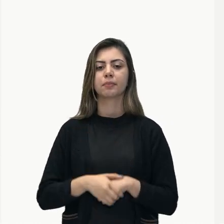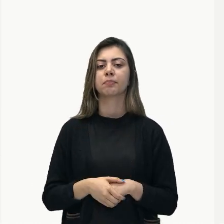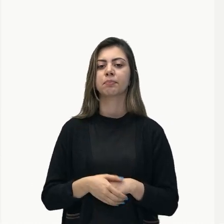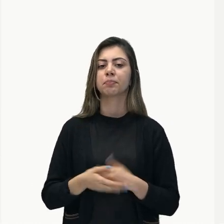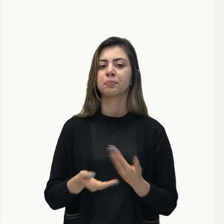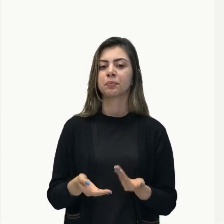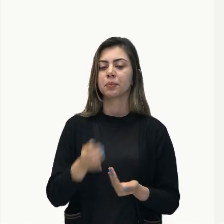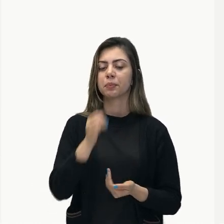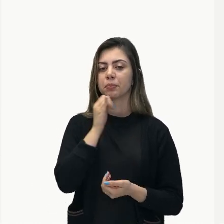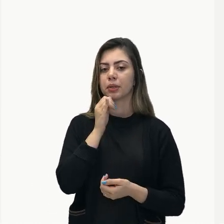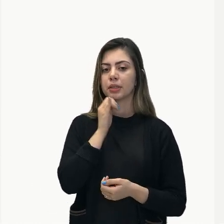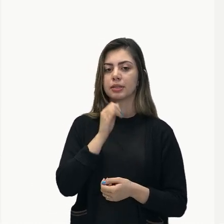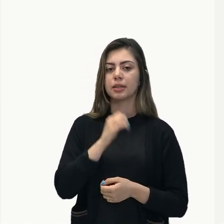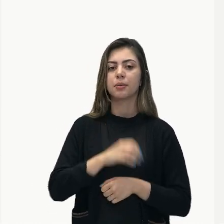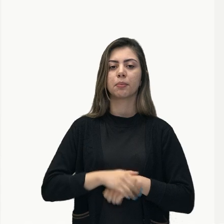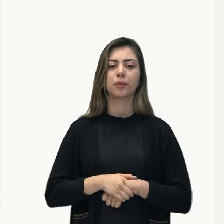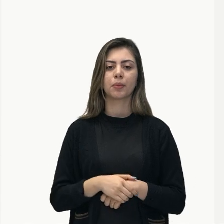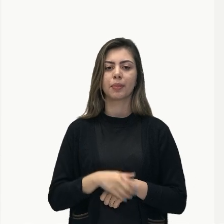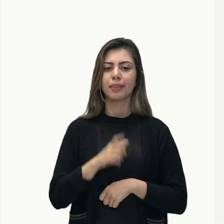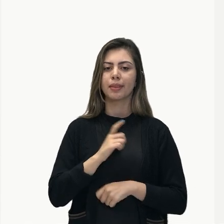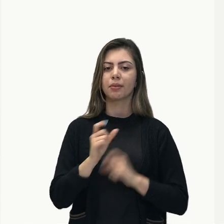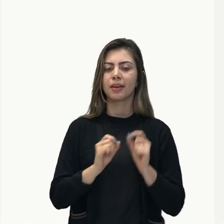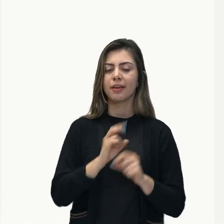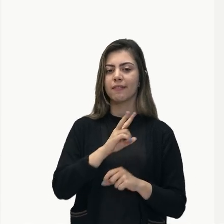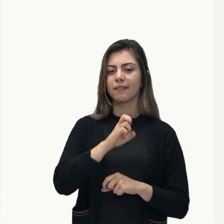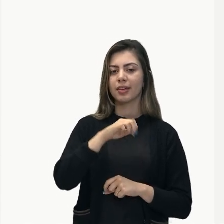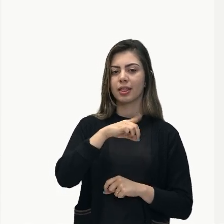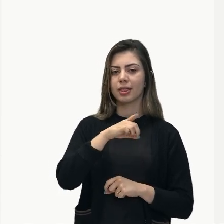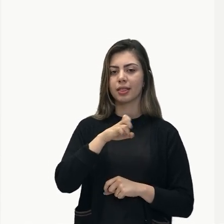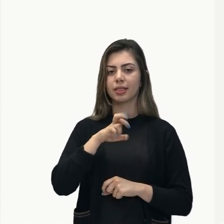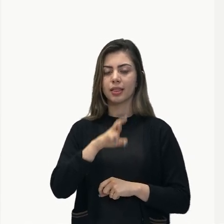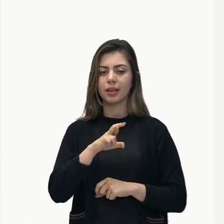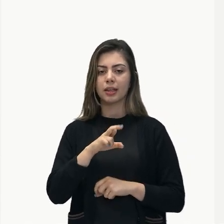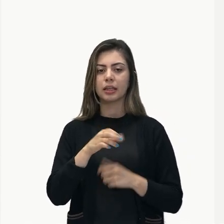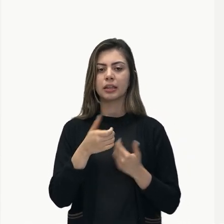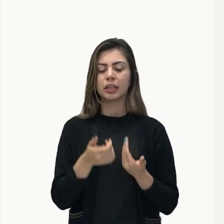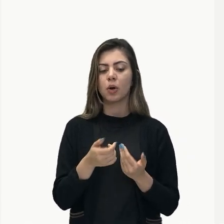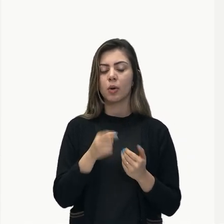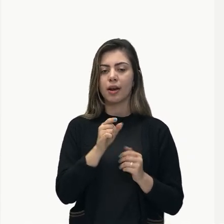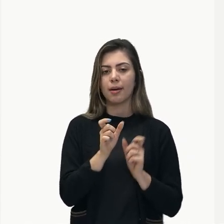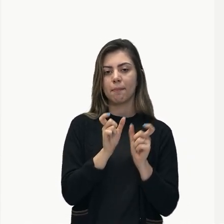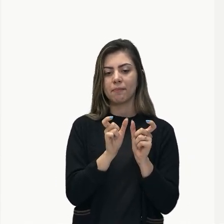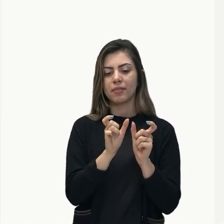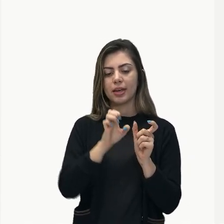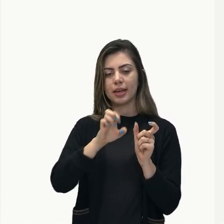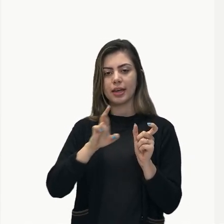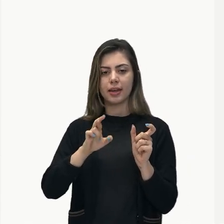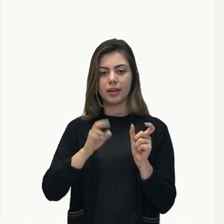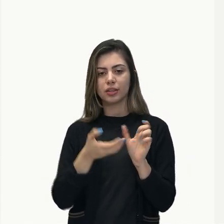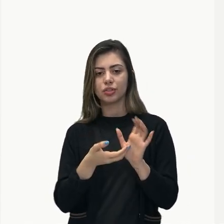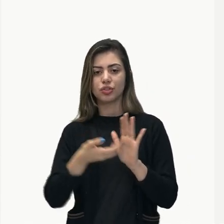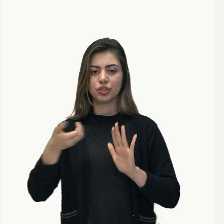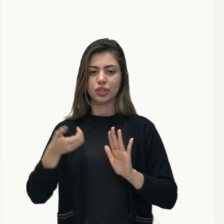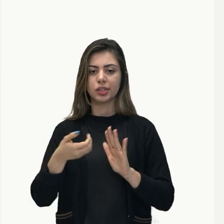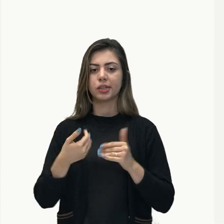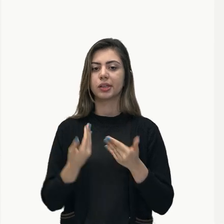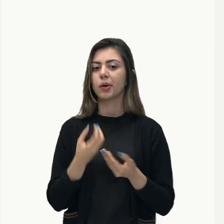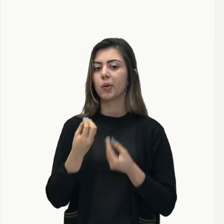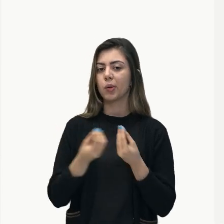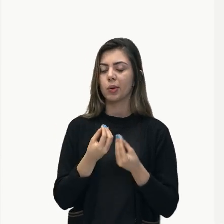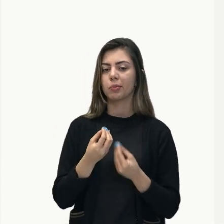professor? Tire a terminação R, né? Tirando a terminação ER, o que é que vai sobrar ali, pessoal?